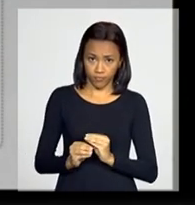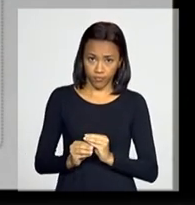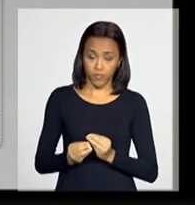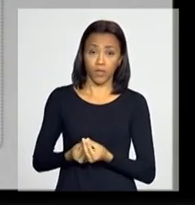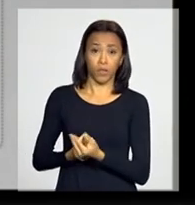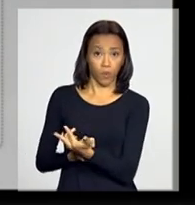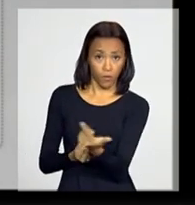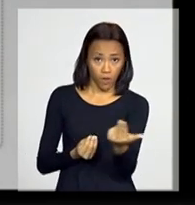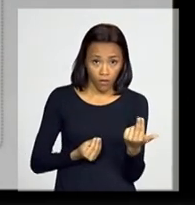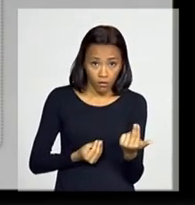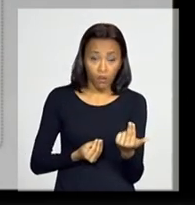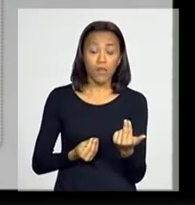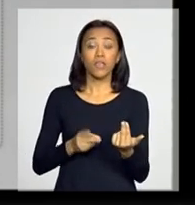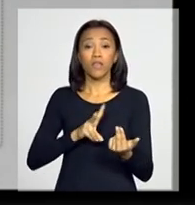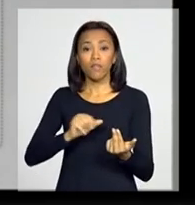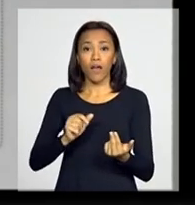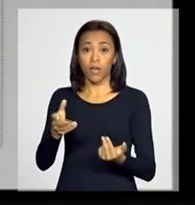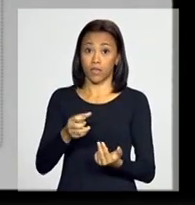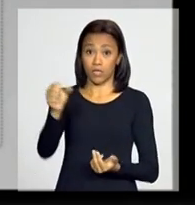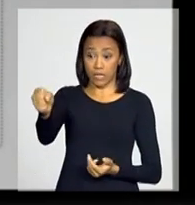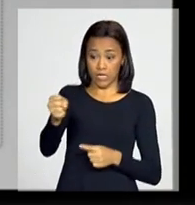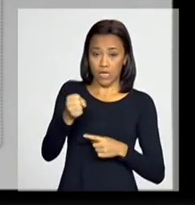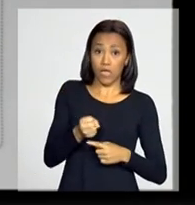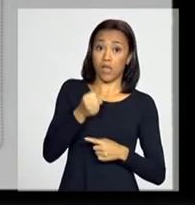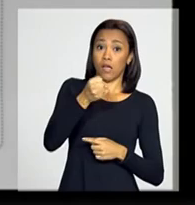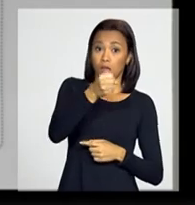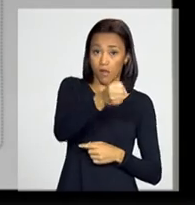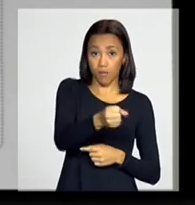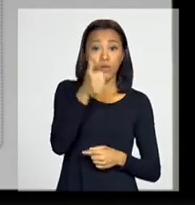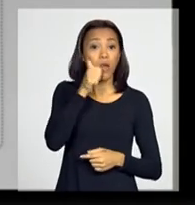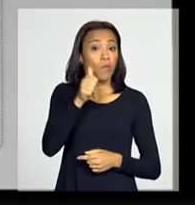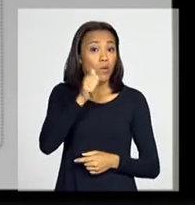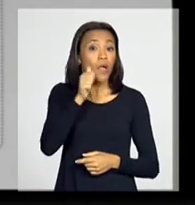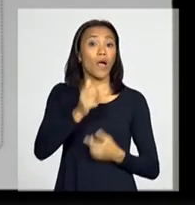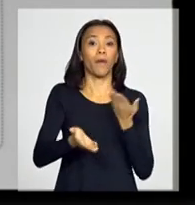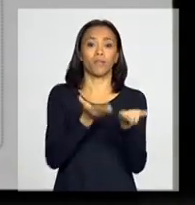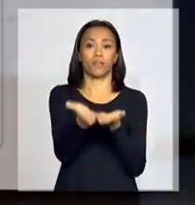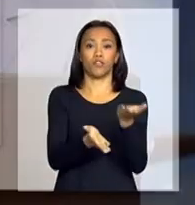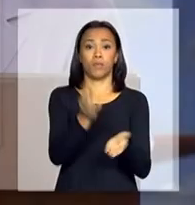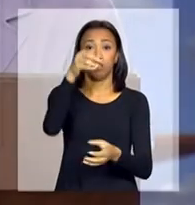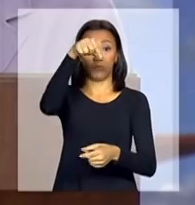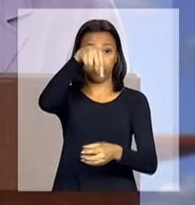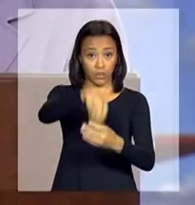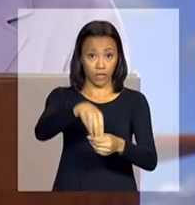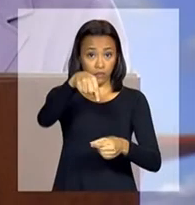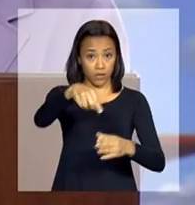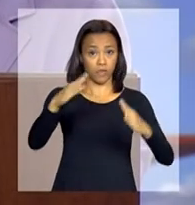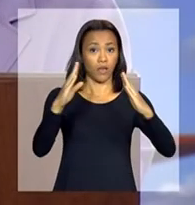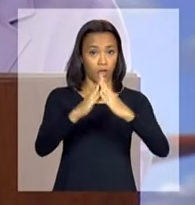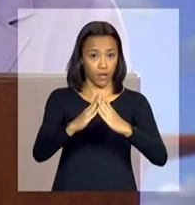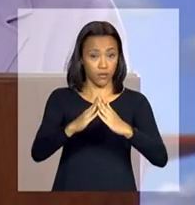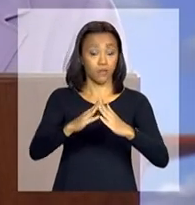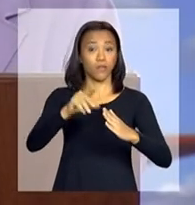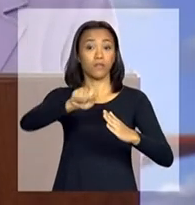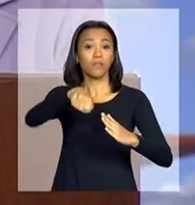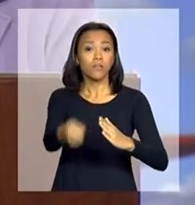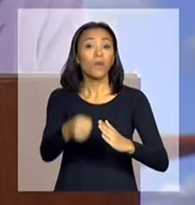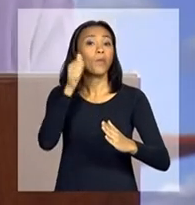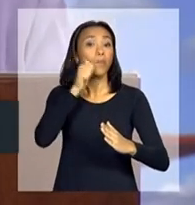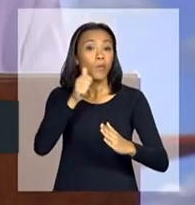que encaminharam a mulher ao atendimento integral na casa de na casa da mulher brasileira